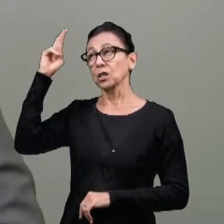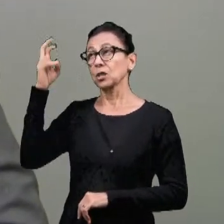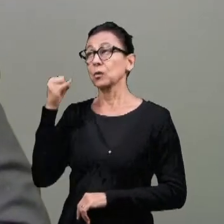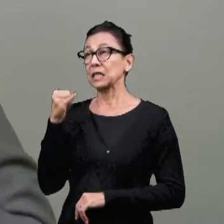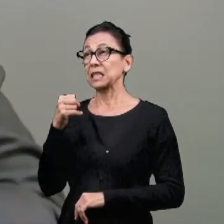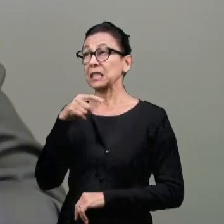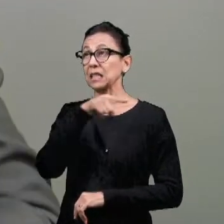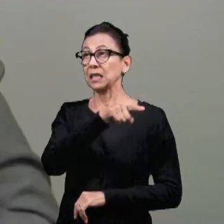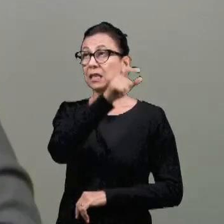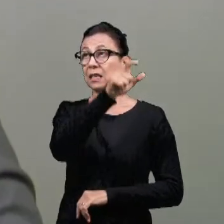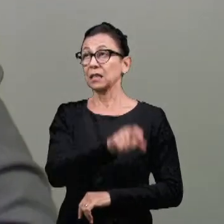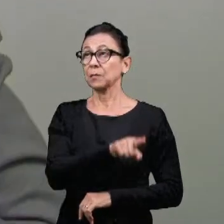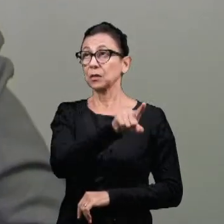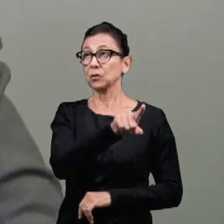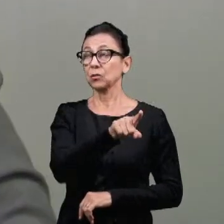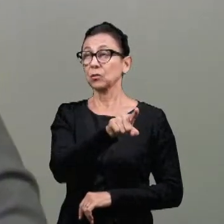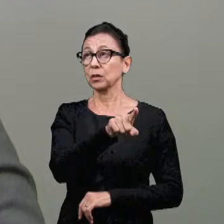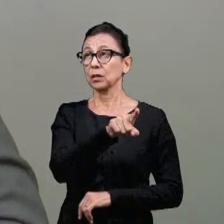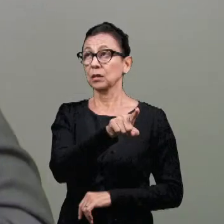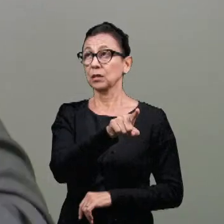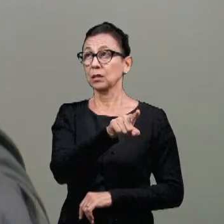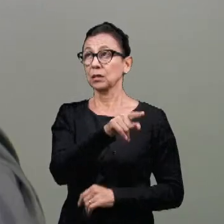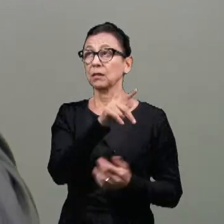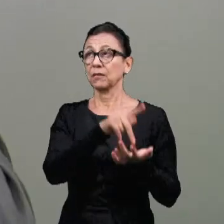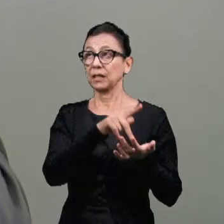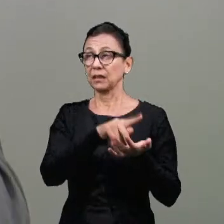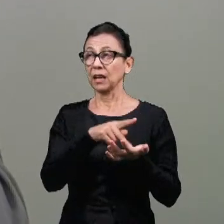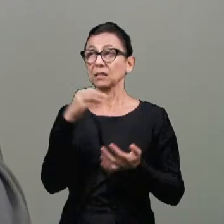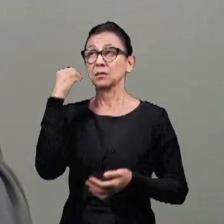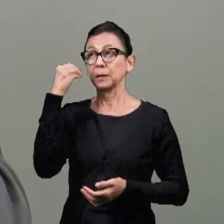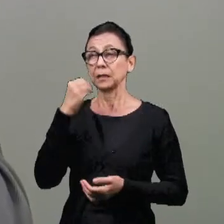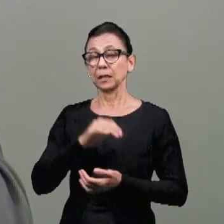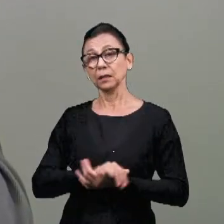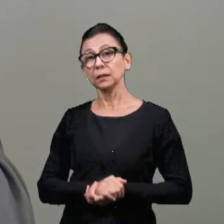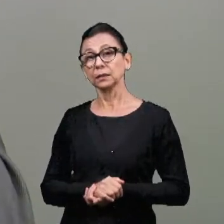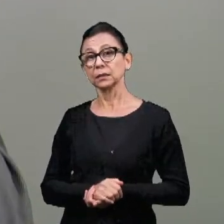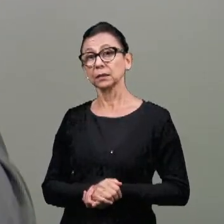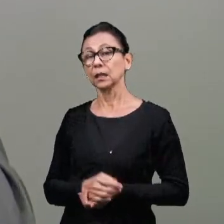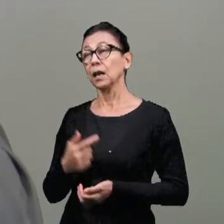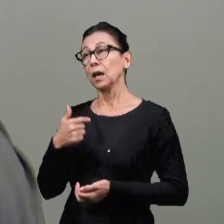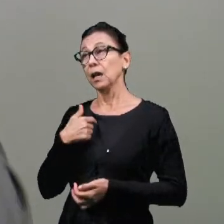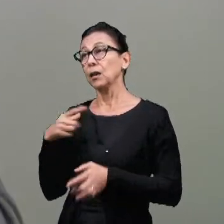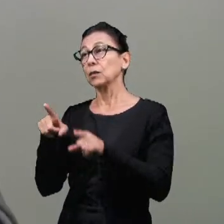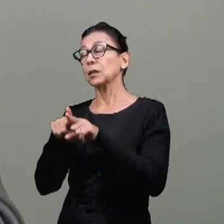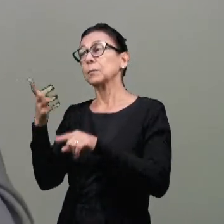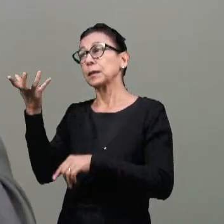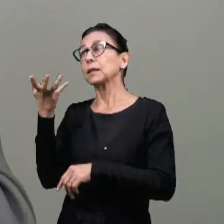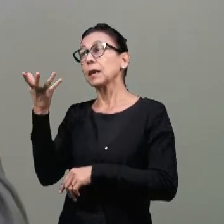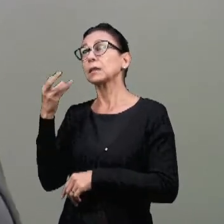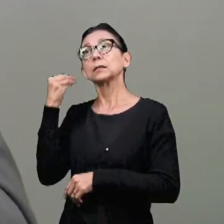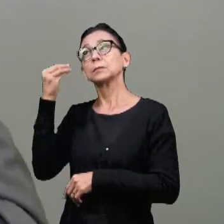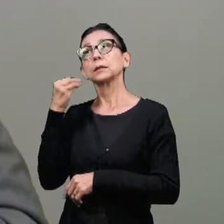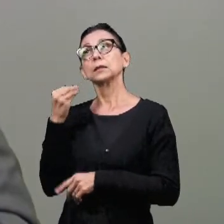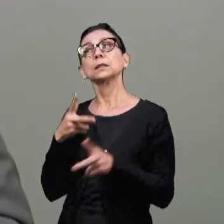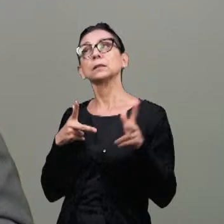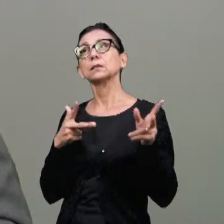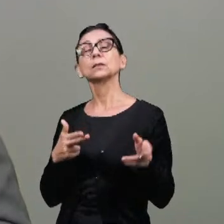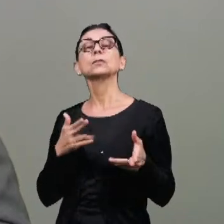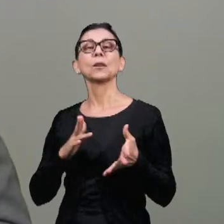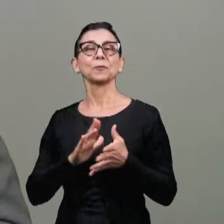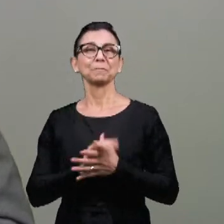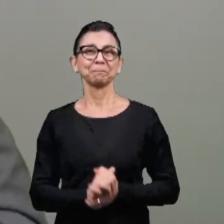experiência é verdadeira, me dá uma também. Eu vou garantir a você que não há coisa melhor do que ter